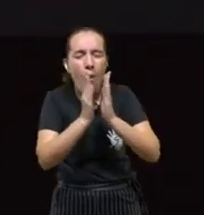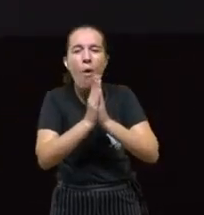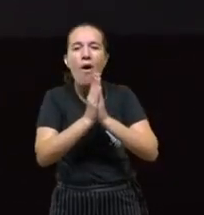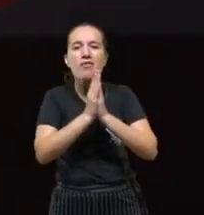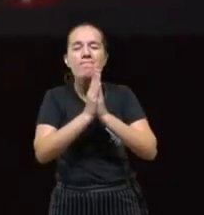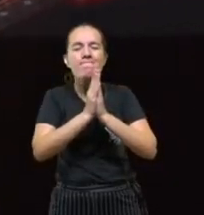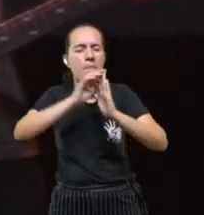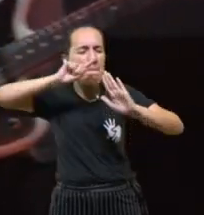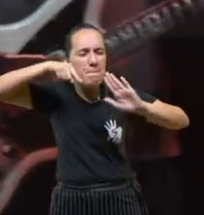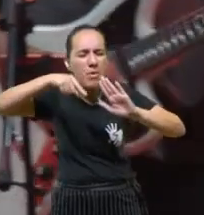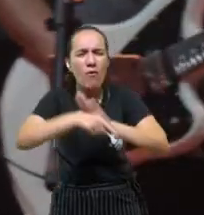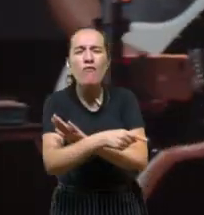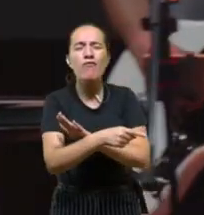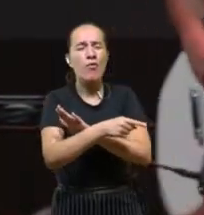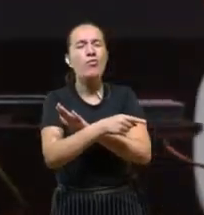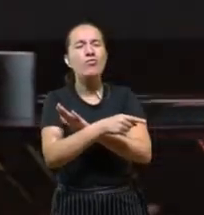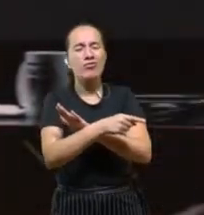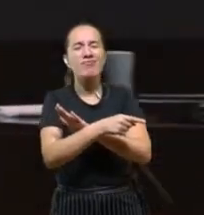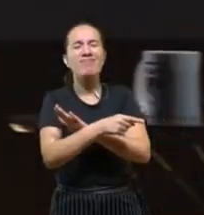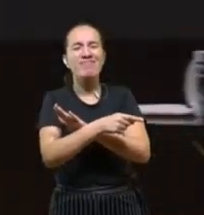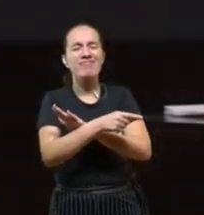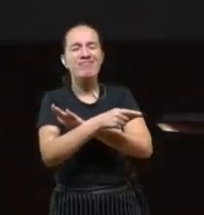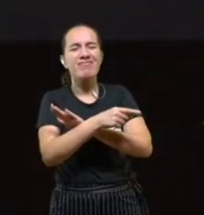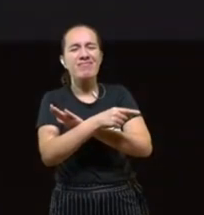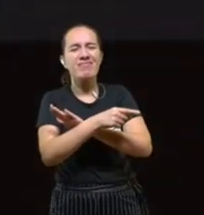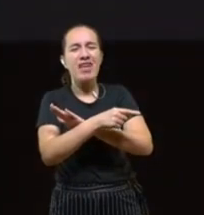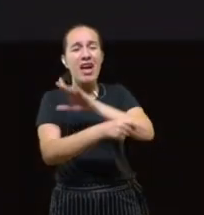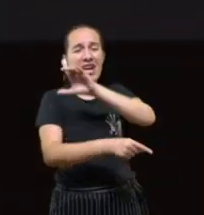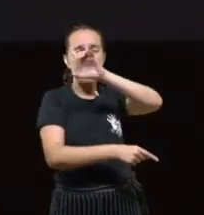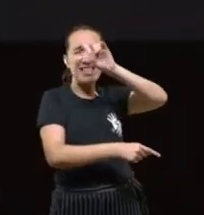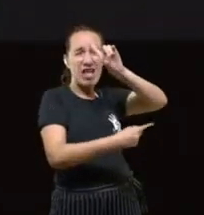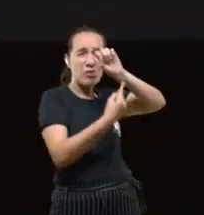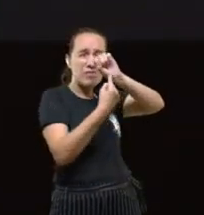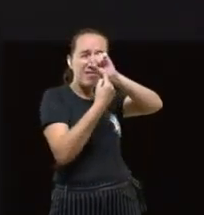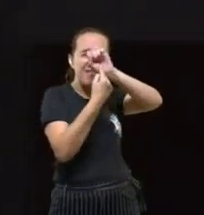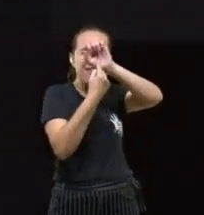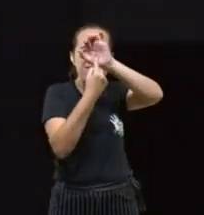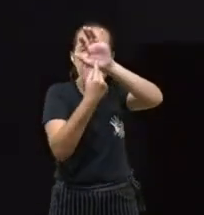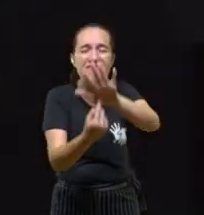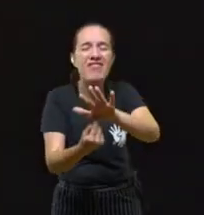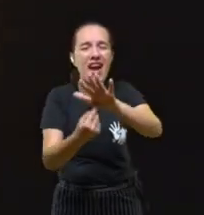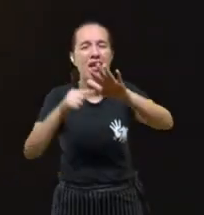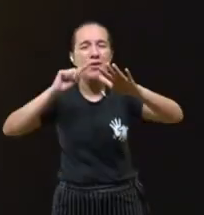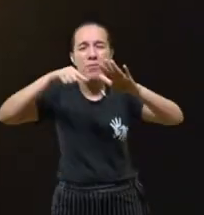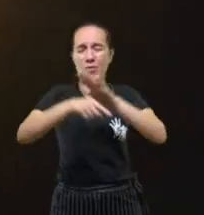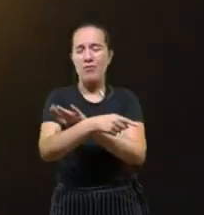revelação, uma transformação pela revelação. Não é